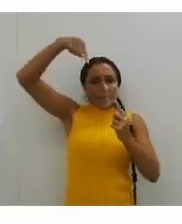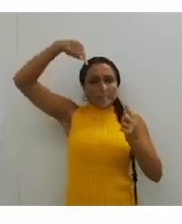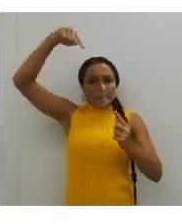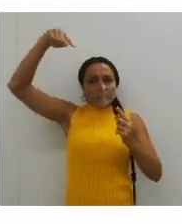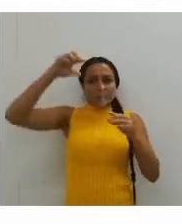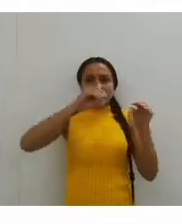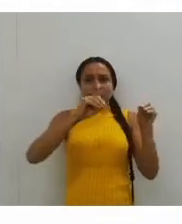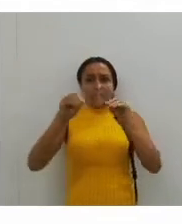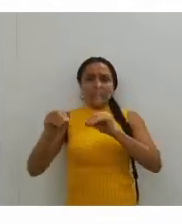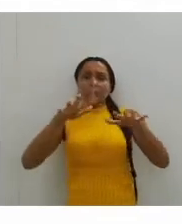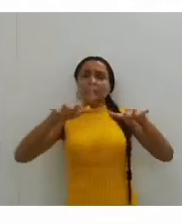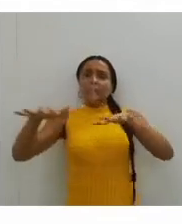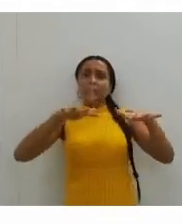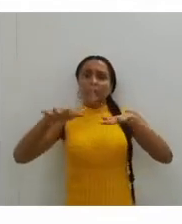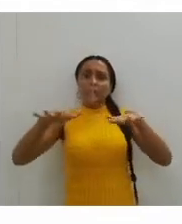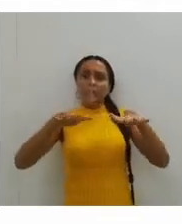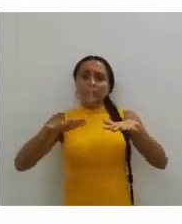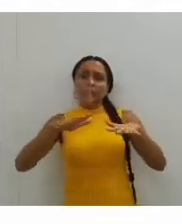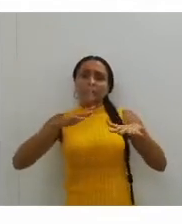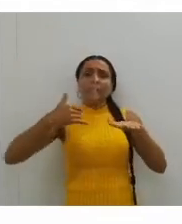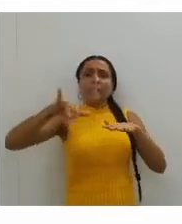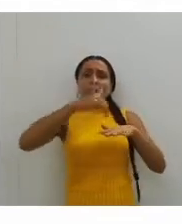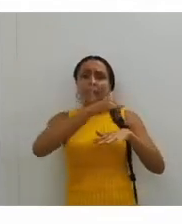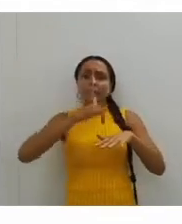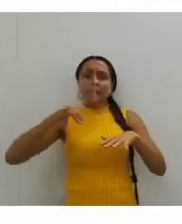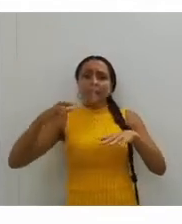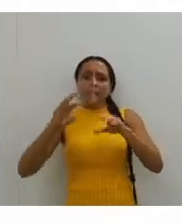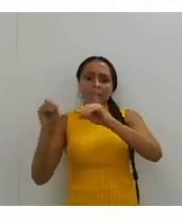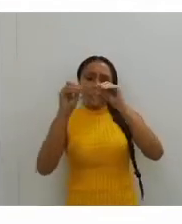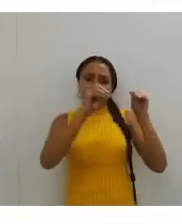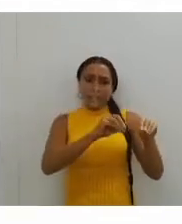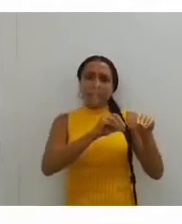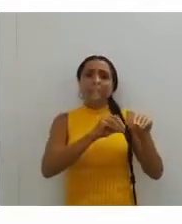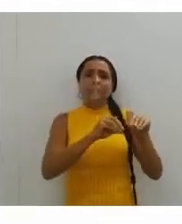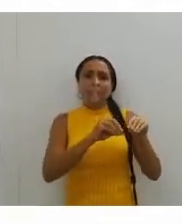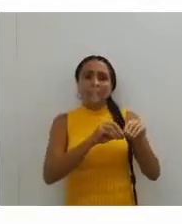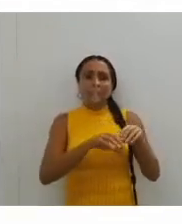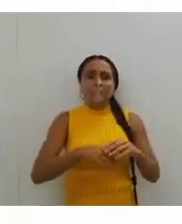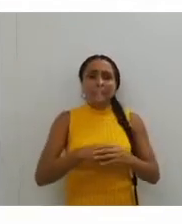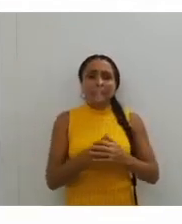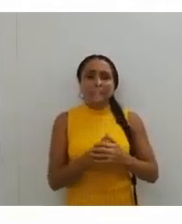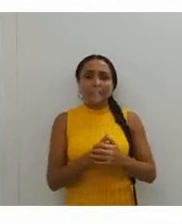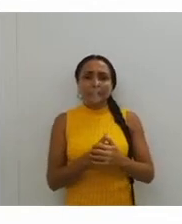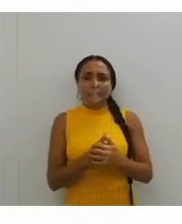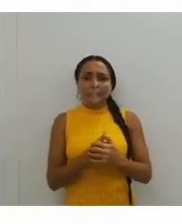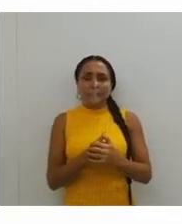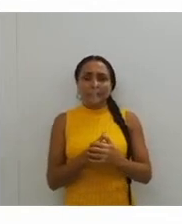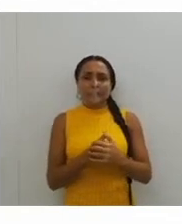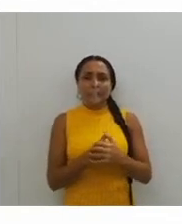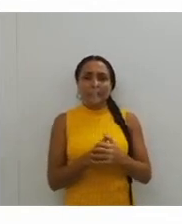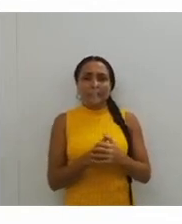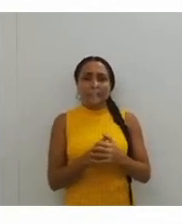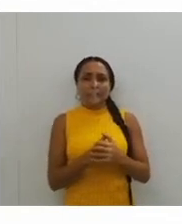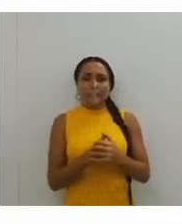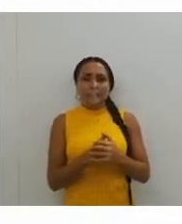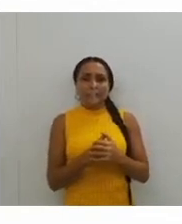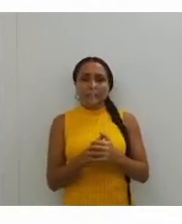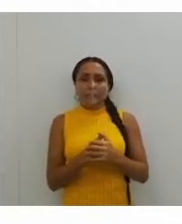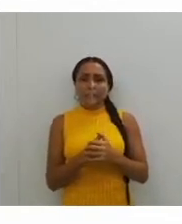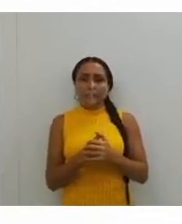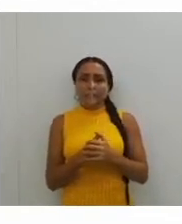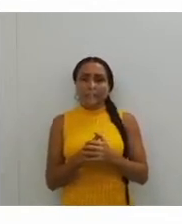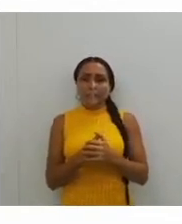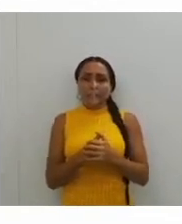transferindo movimento e energia a outro objeto. Se liga, meu povo. Vamos embora que Deus ajuda a